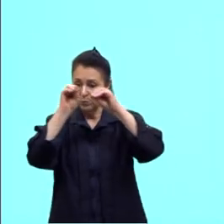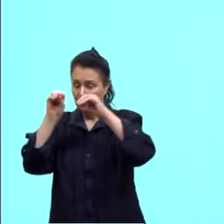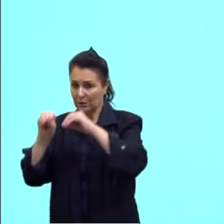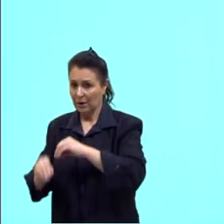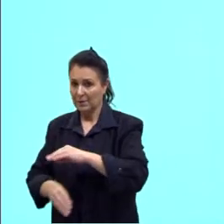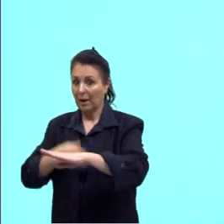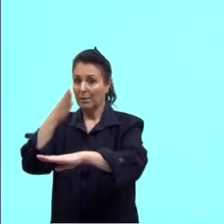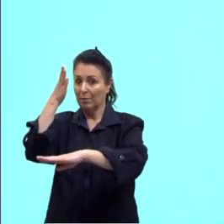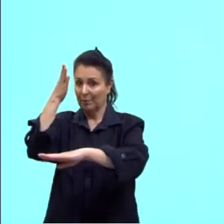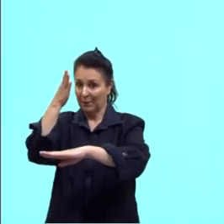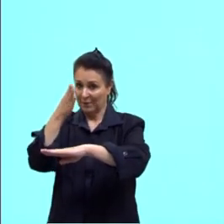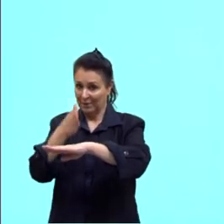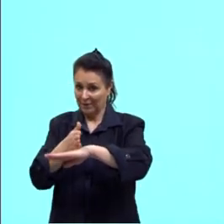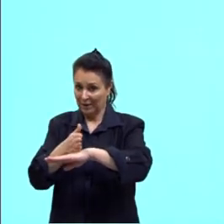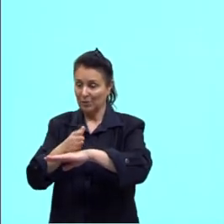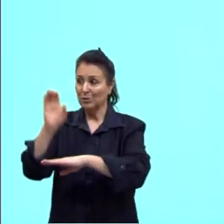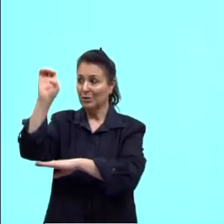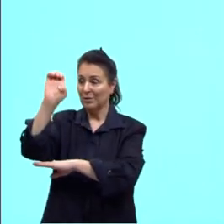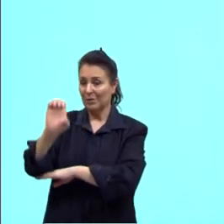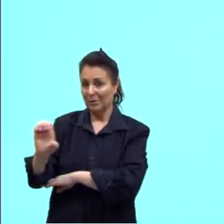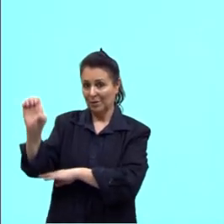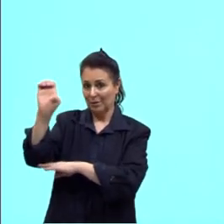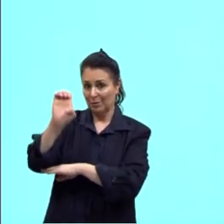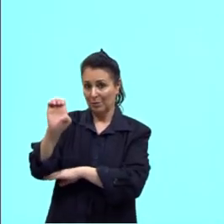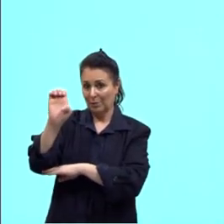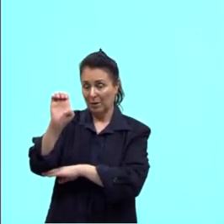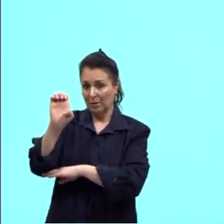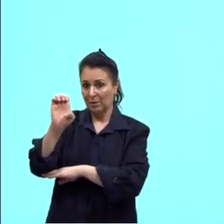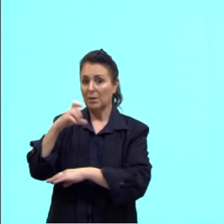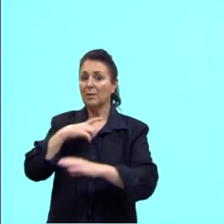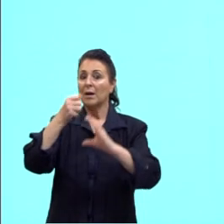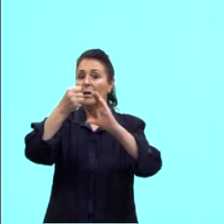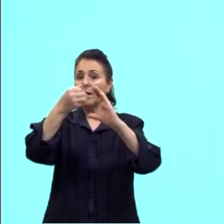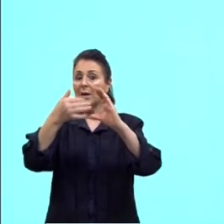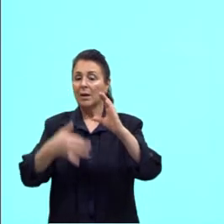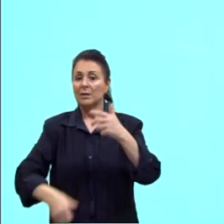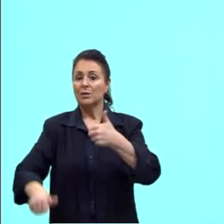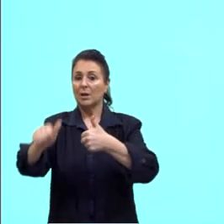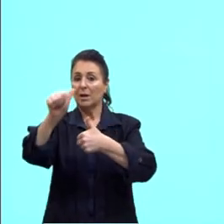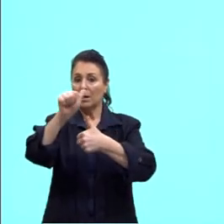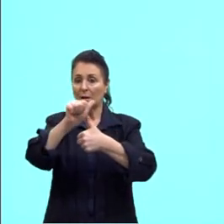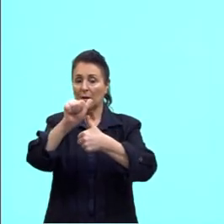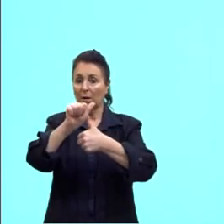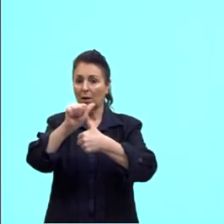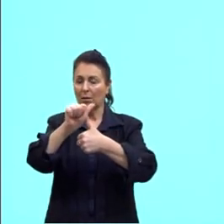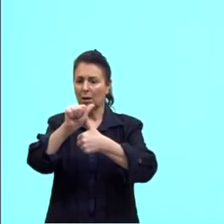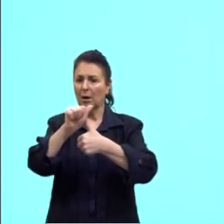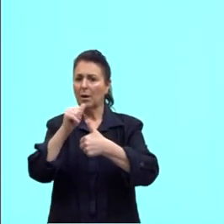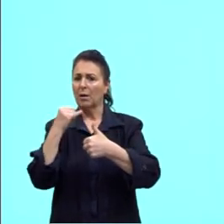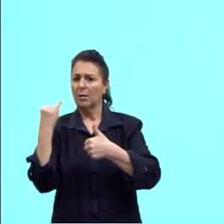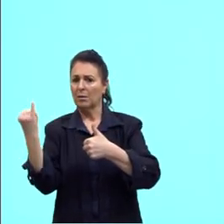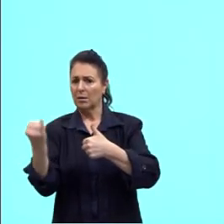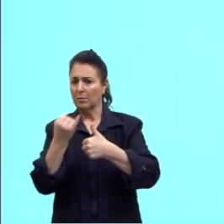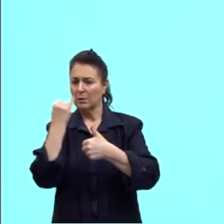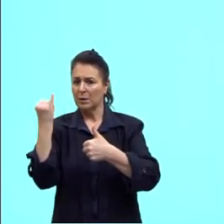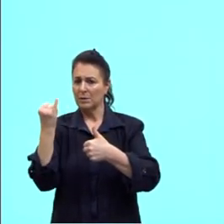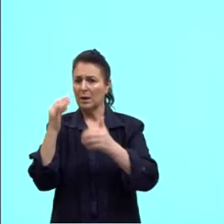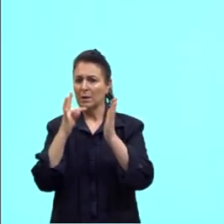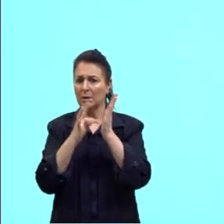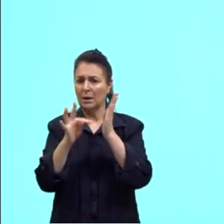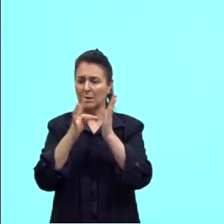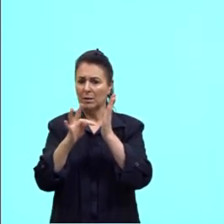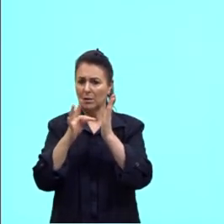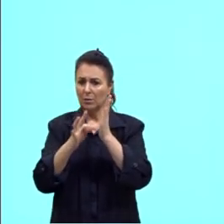modernidade europeia caracterizou-se pela a validação da teoria há muito tempo